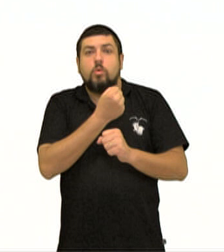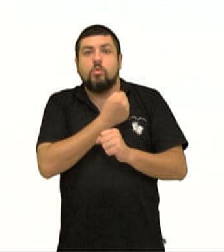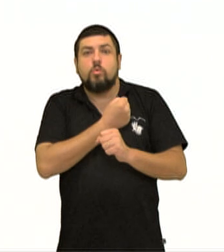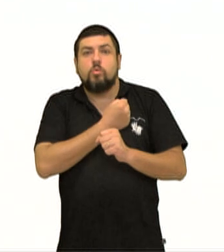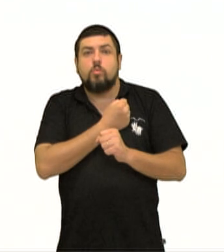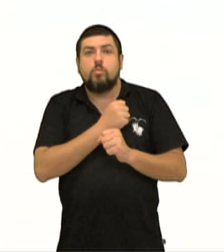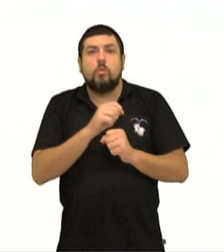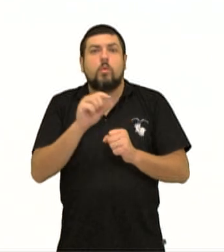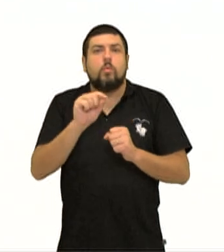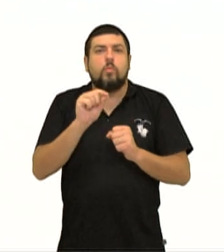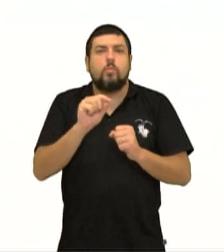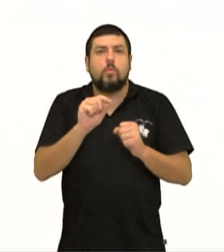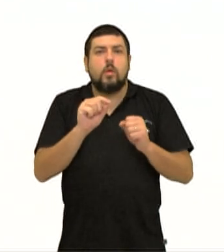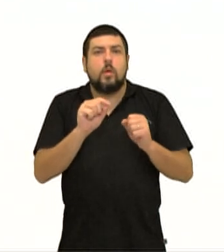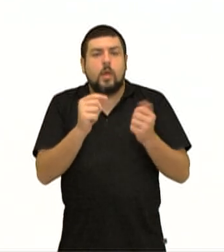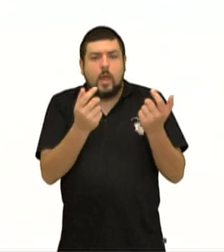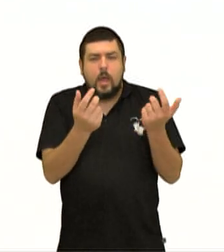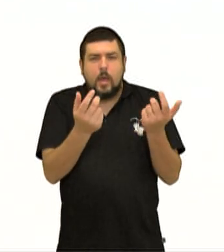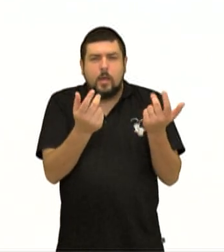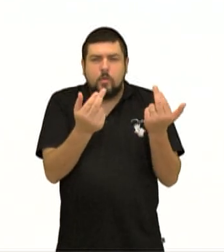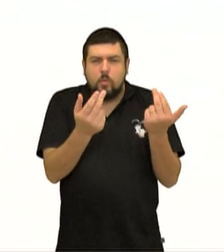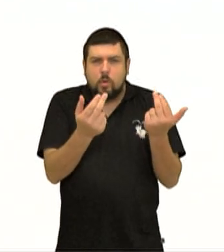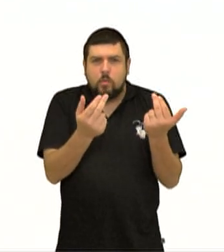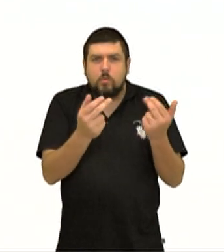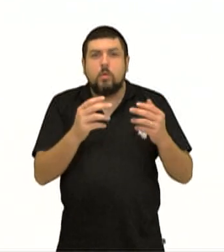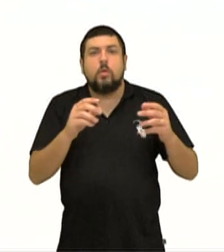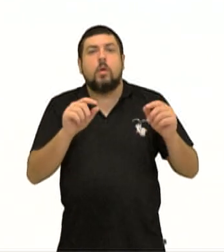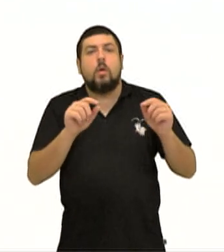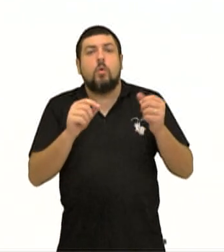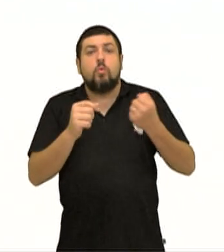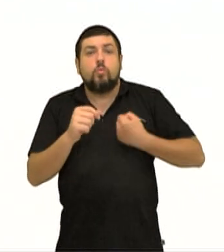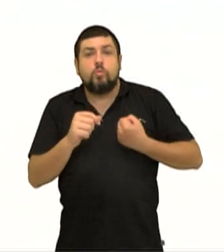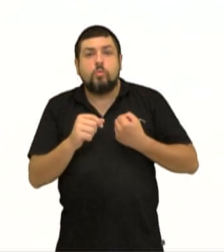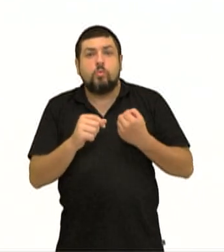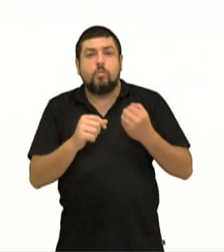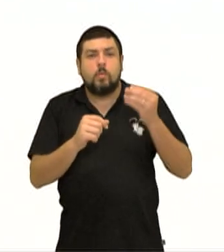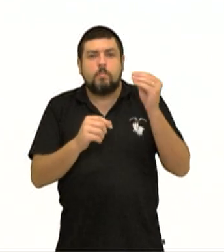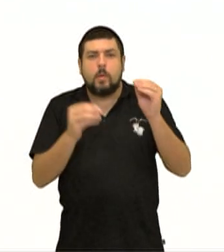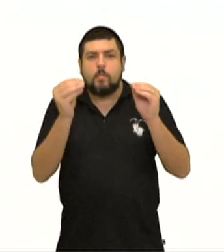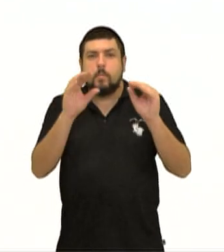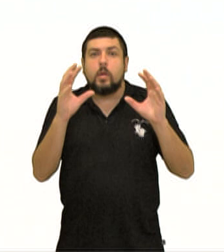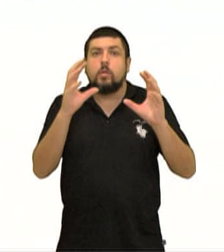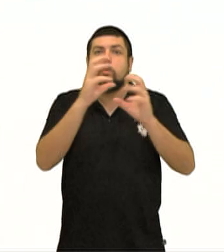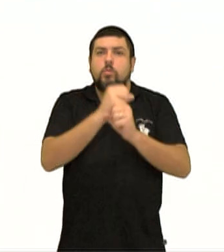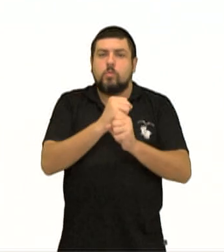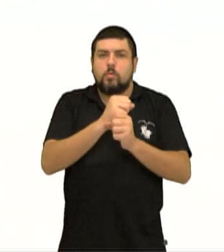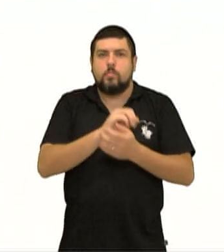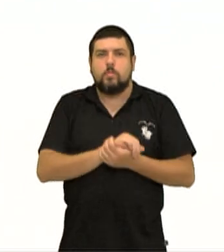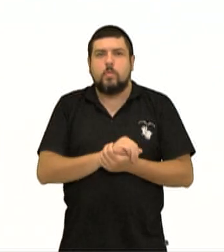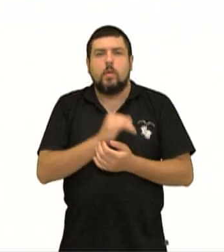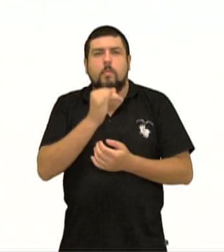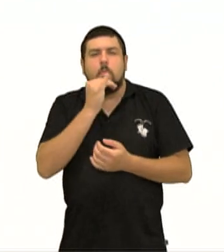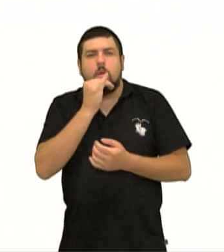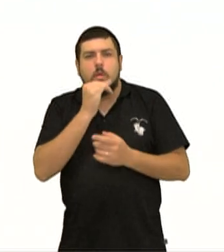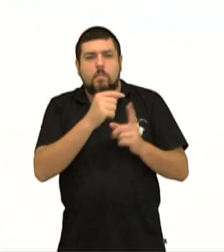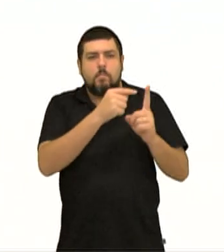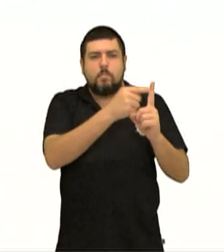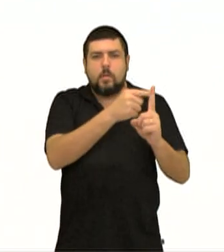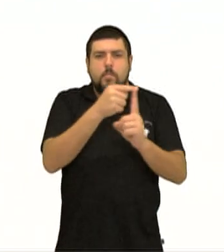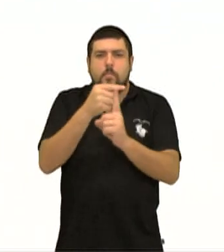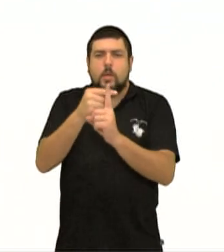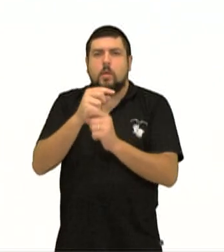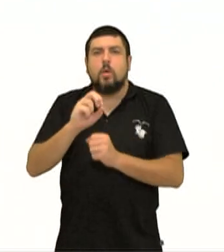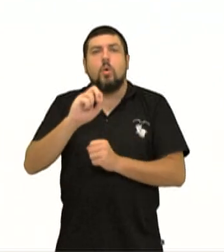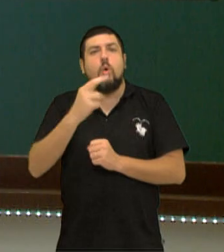mesmo sinal, eu vou somá-los, ou seja, quando eu tenho dois números positivos ou dois